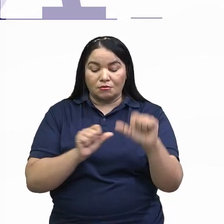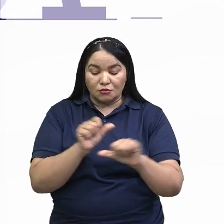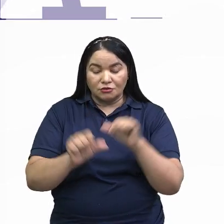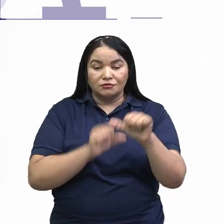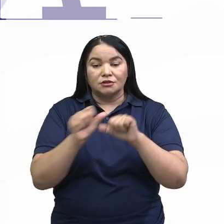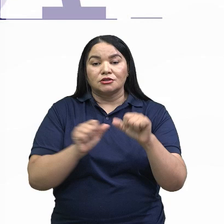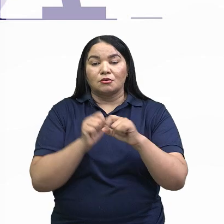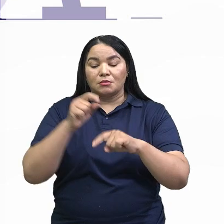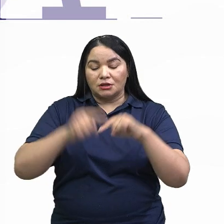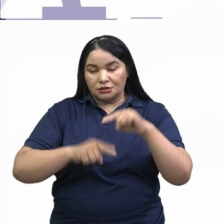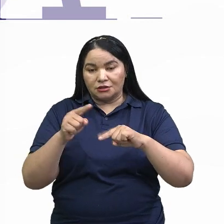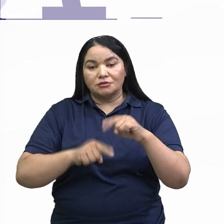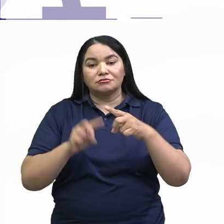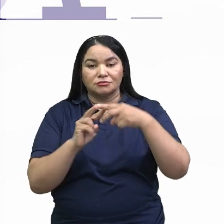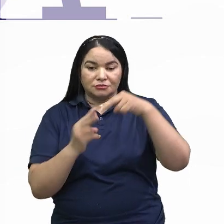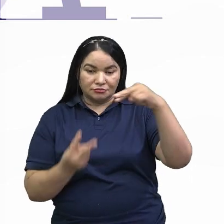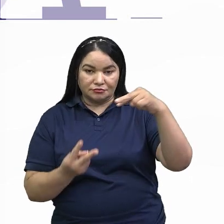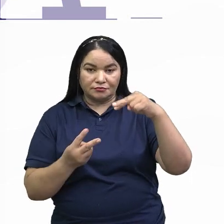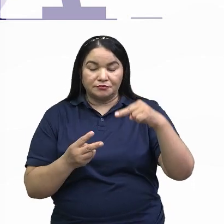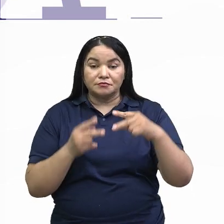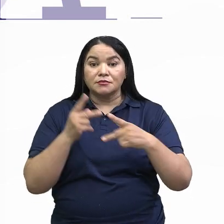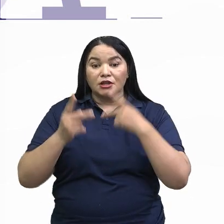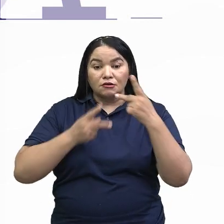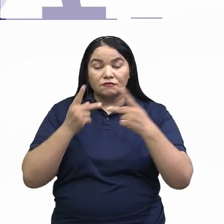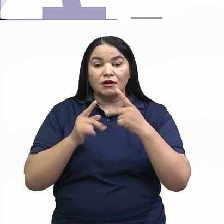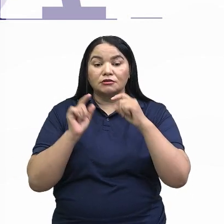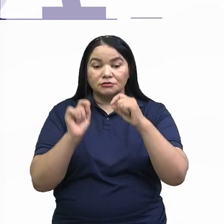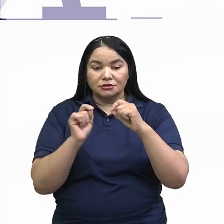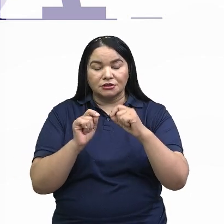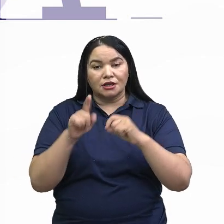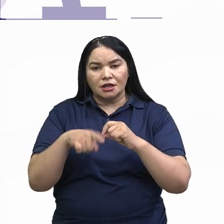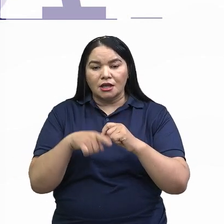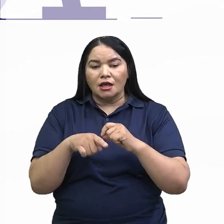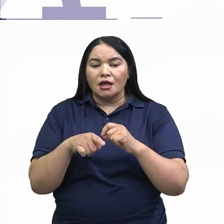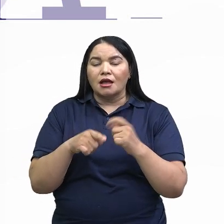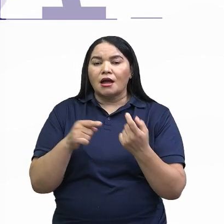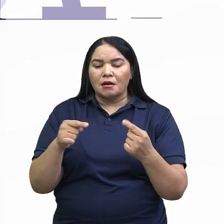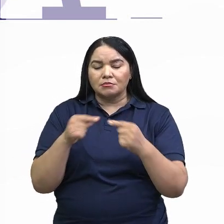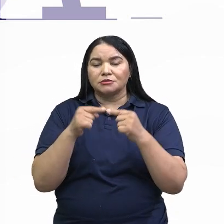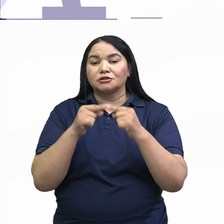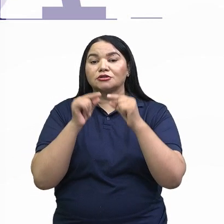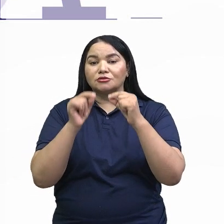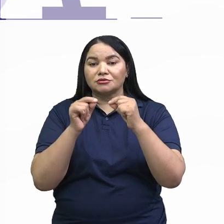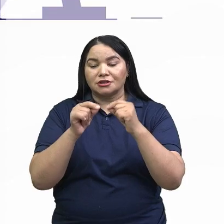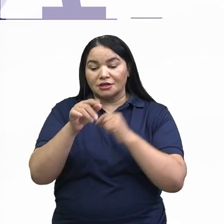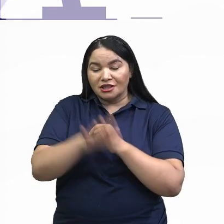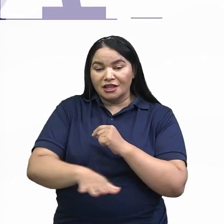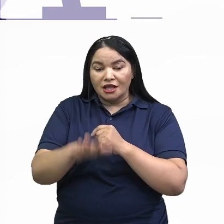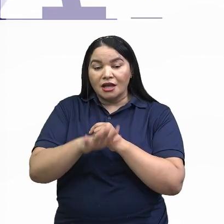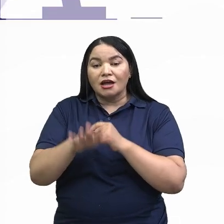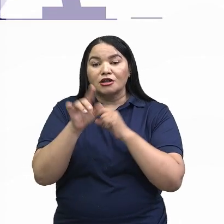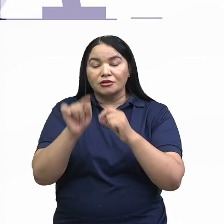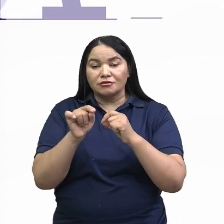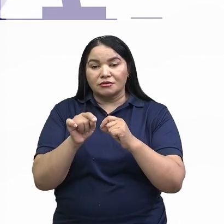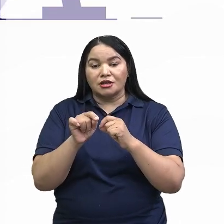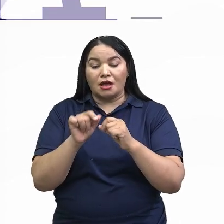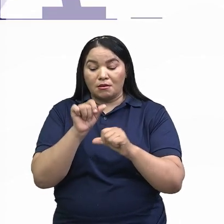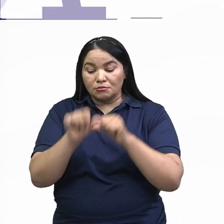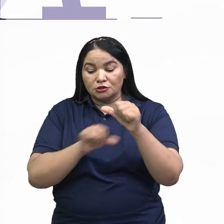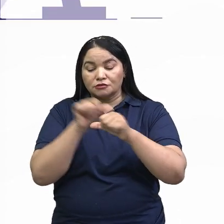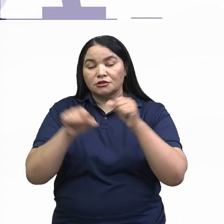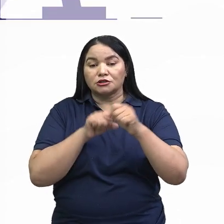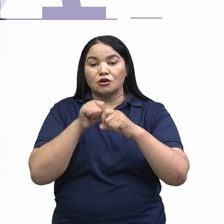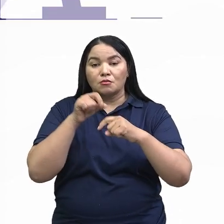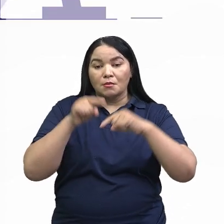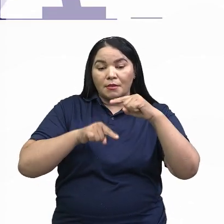de materiais genéticos. Então, quando a gente fala aí da engenharia genética, né, a gente está falando justamente dessa modificação dos